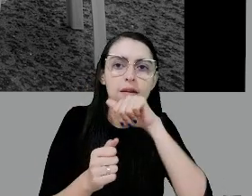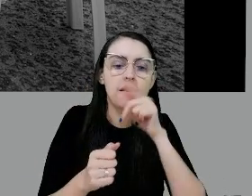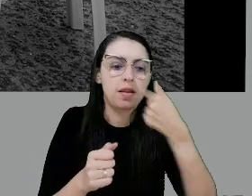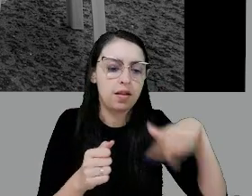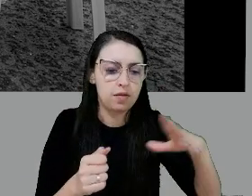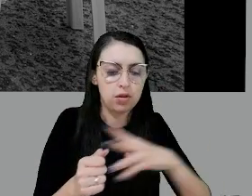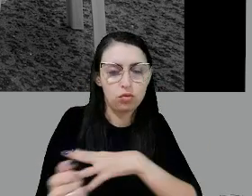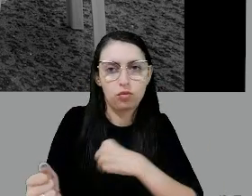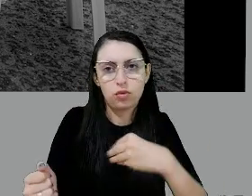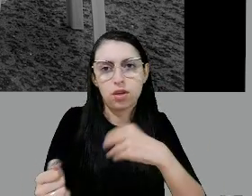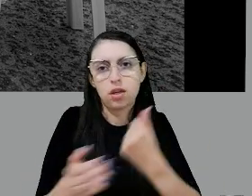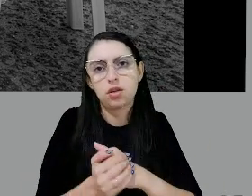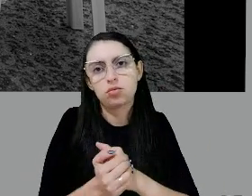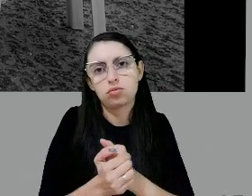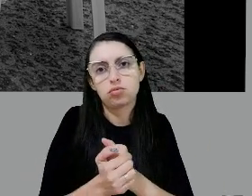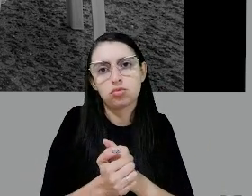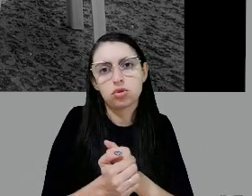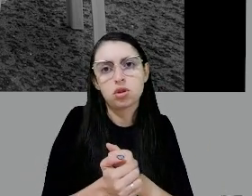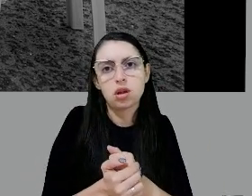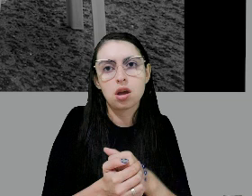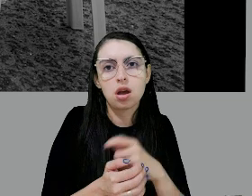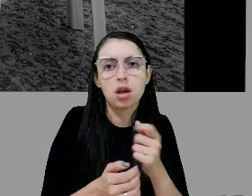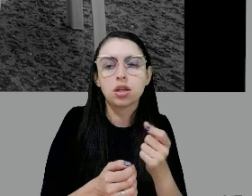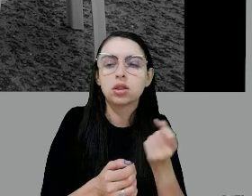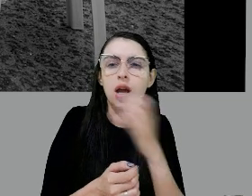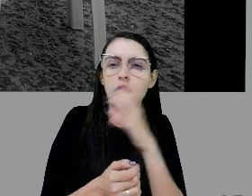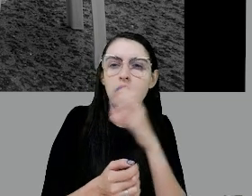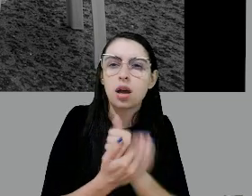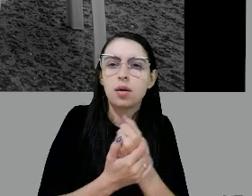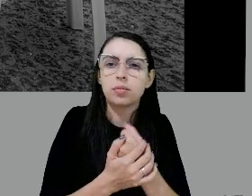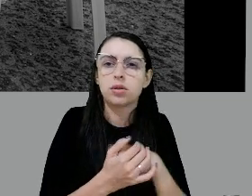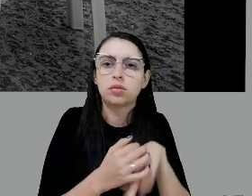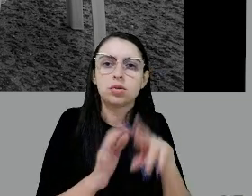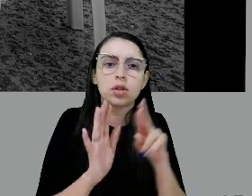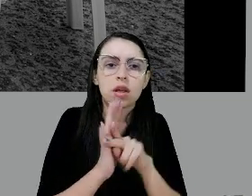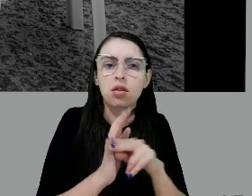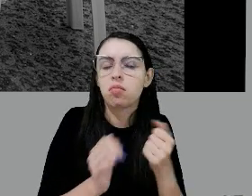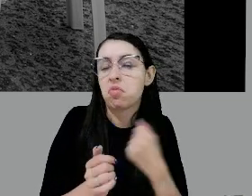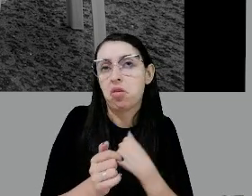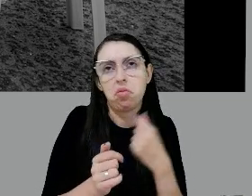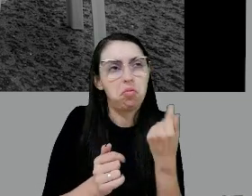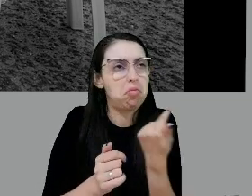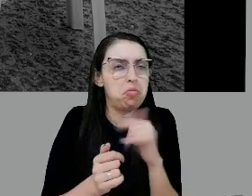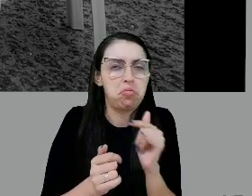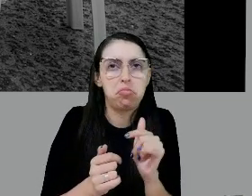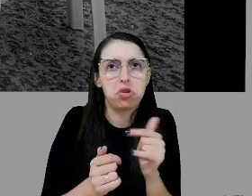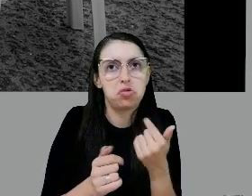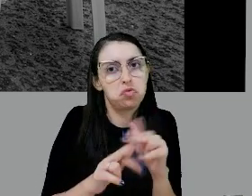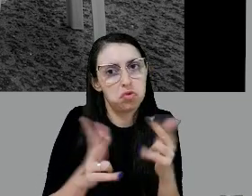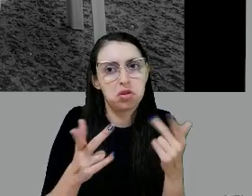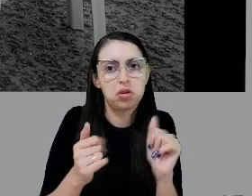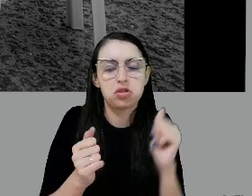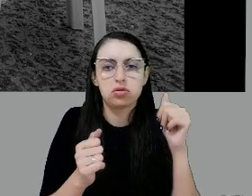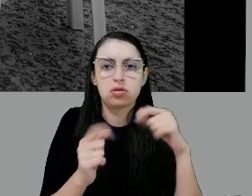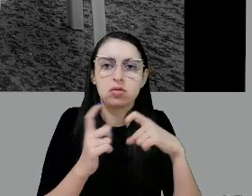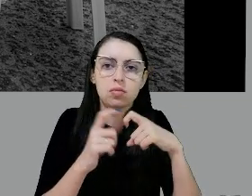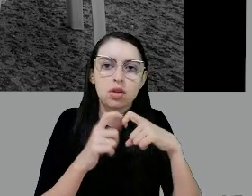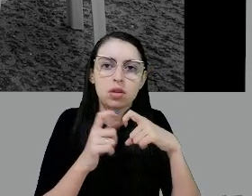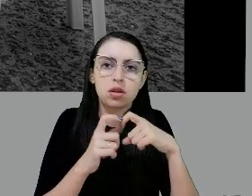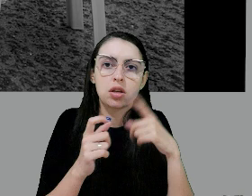mãe levando o filho para um exame de teste rápido, né? E eu, como não sou médico, eu me